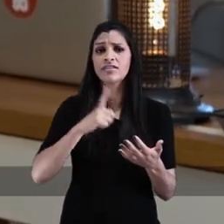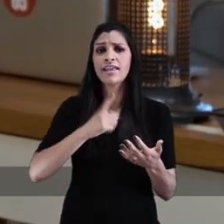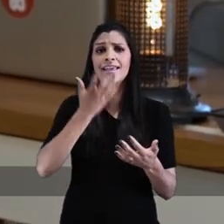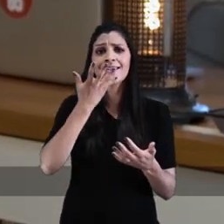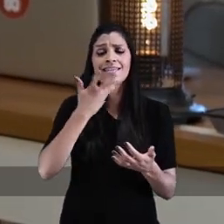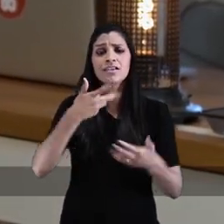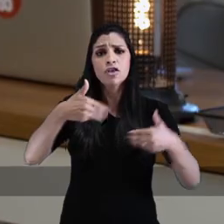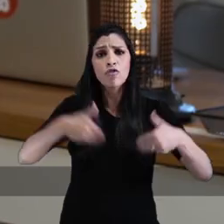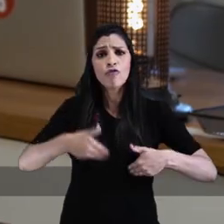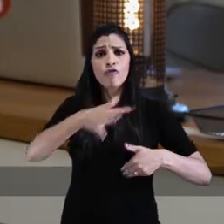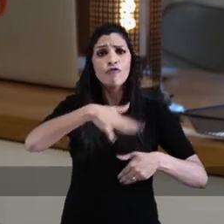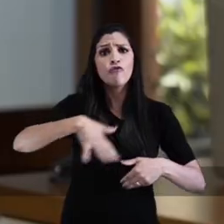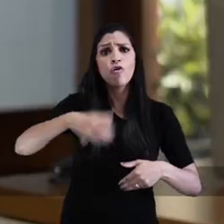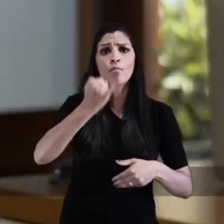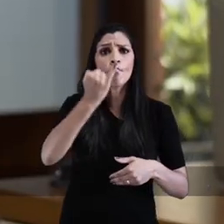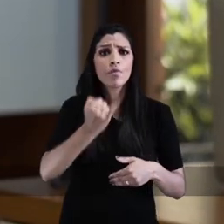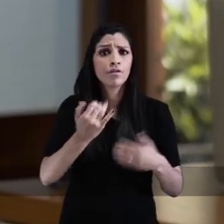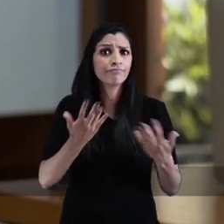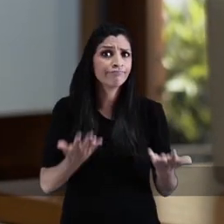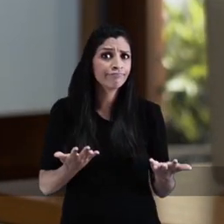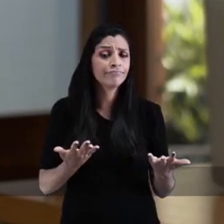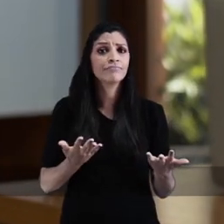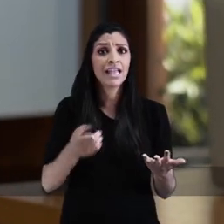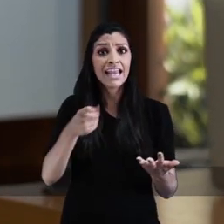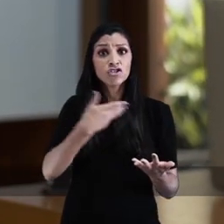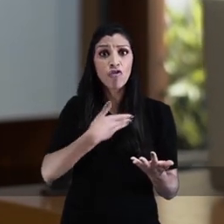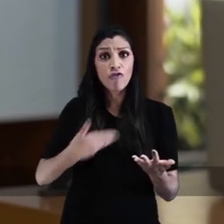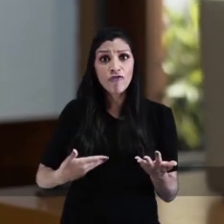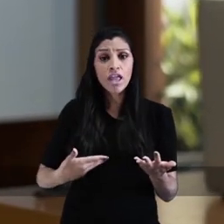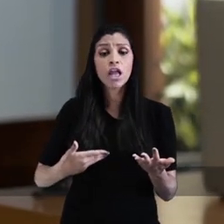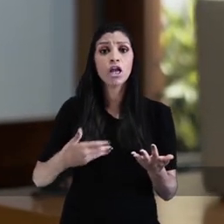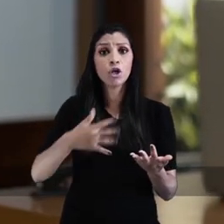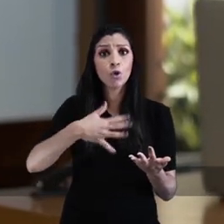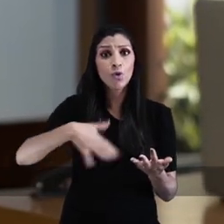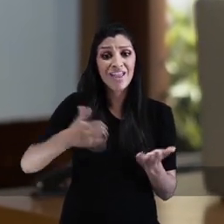também por causa disso, né, que eles governaram a cidade e que em